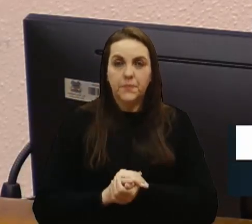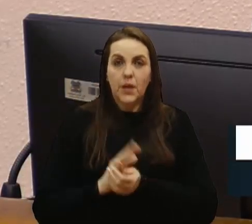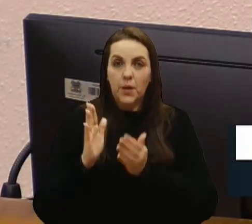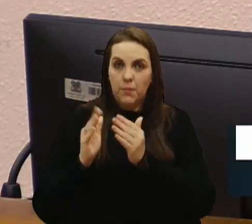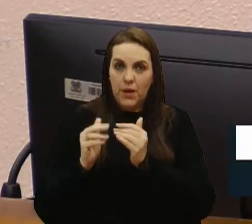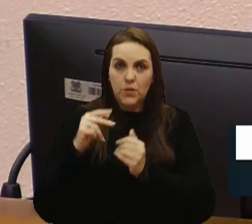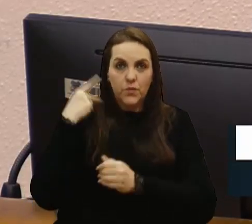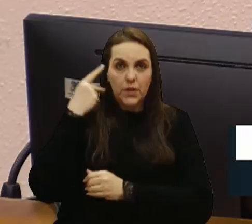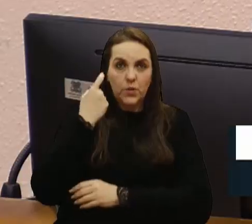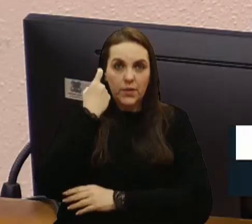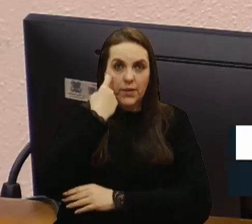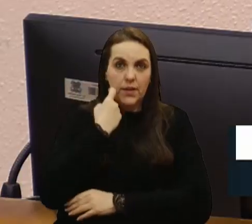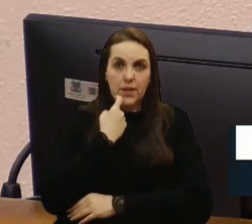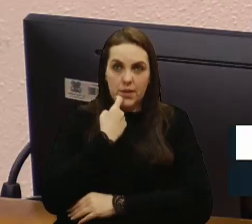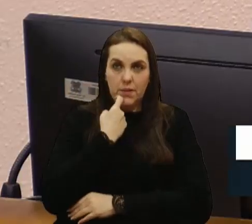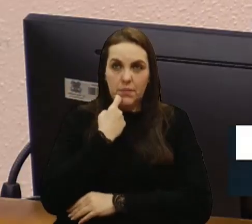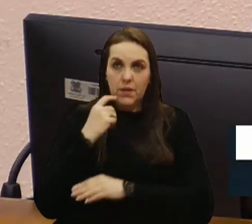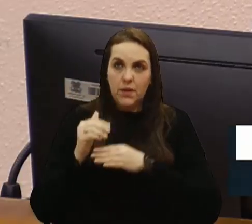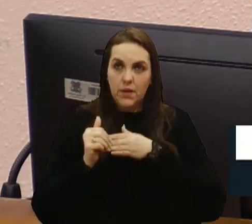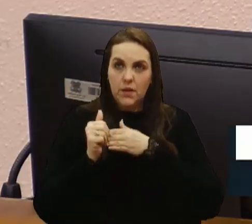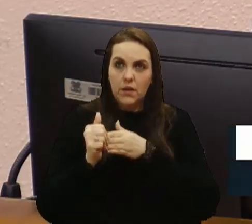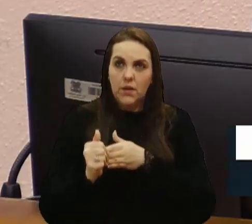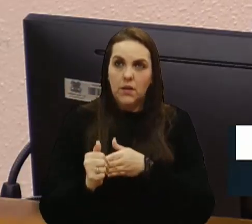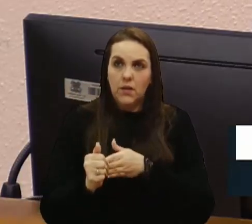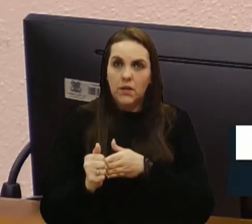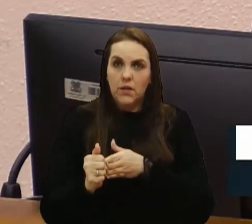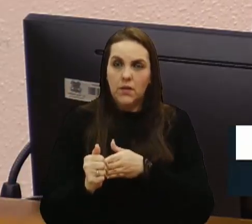ao vereador Caleb Garbim que acompanhe...